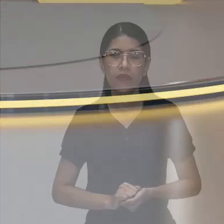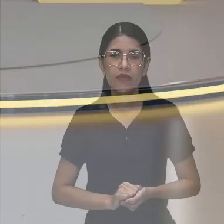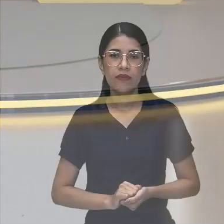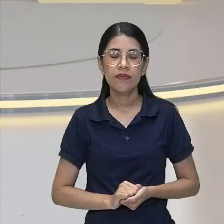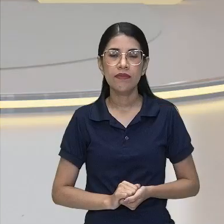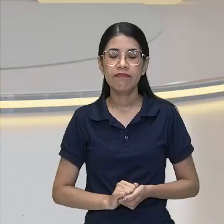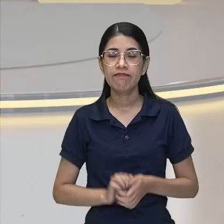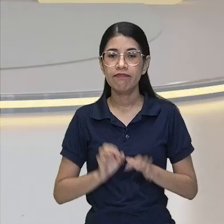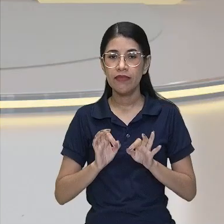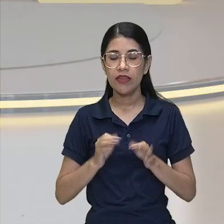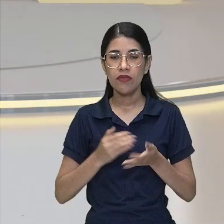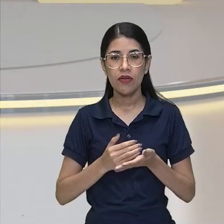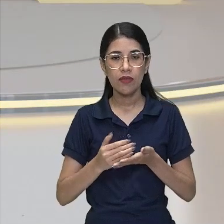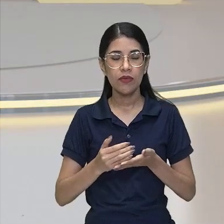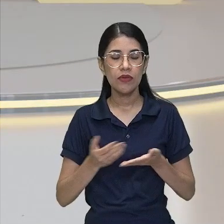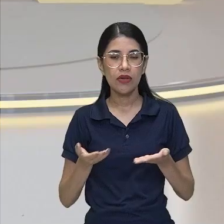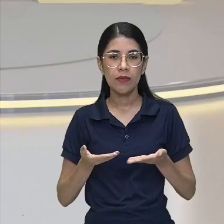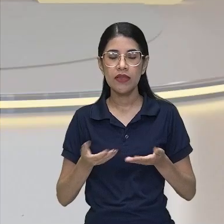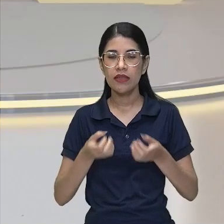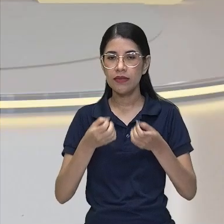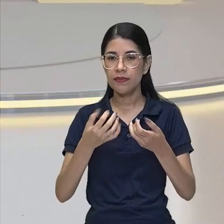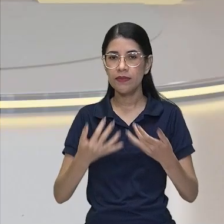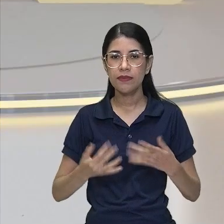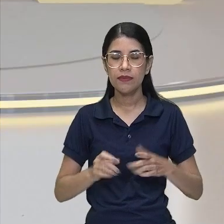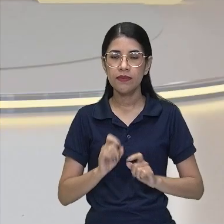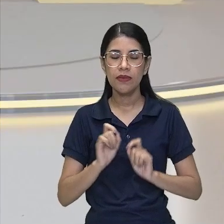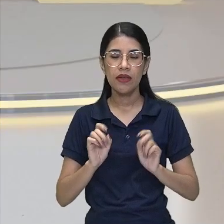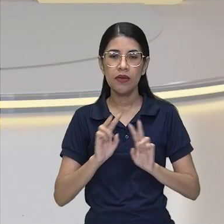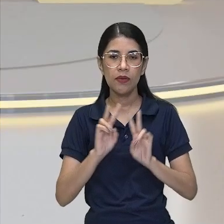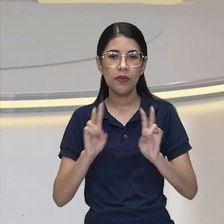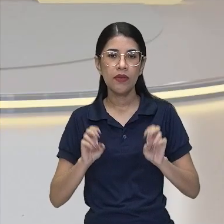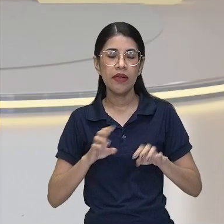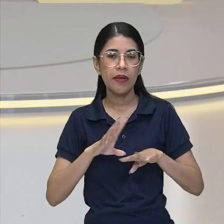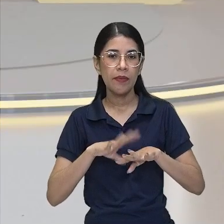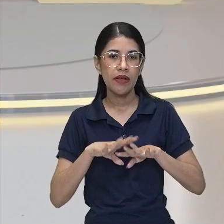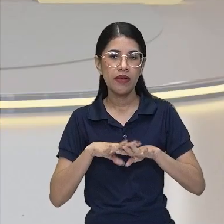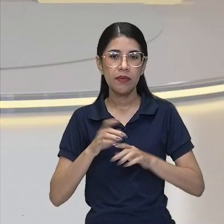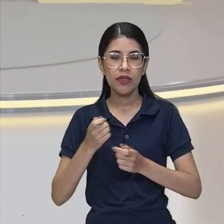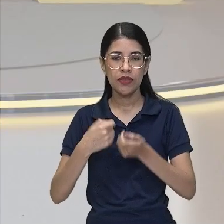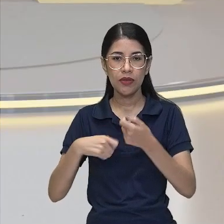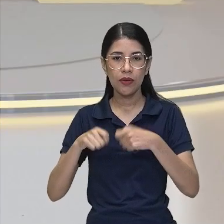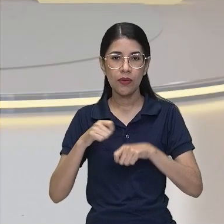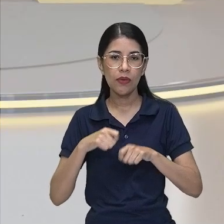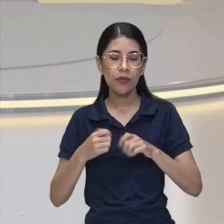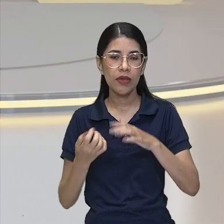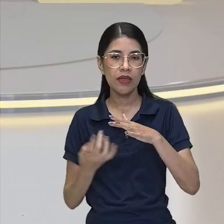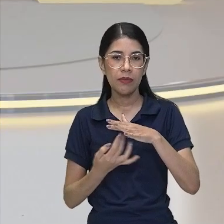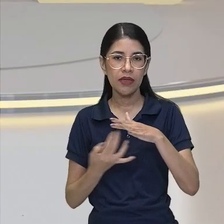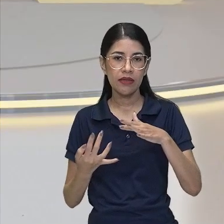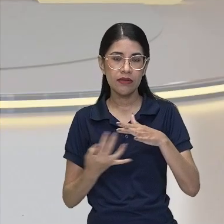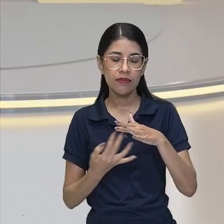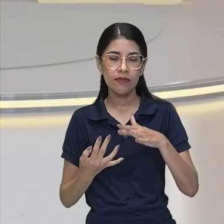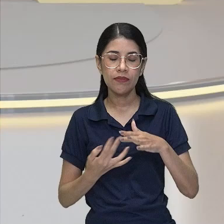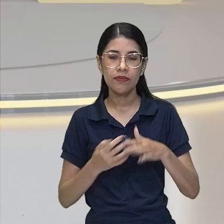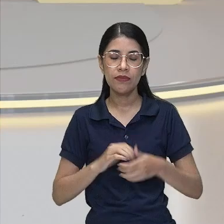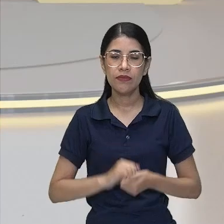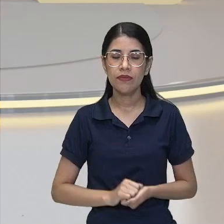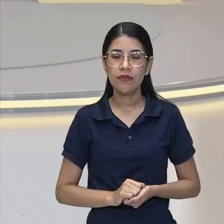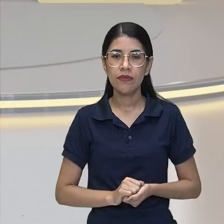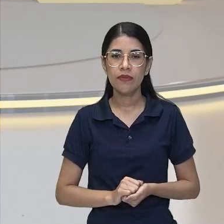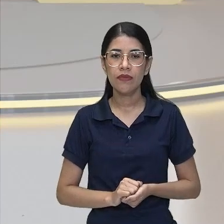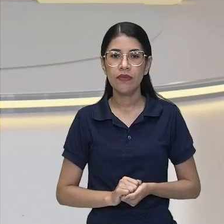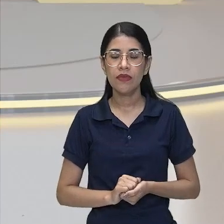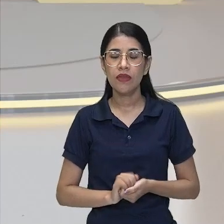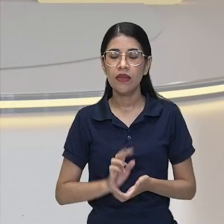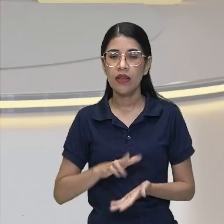Muito bem, vamos continuar falando então de matemática e economia de migração. Então, nós estamos